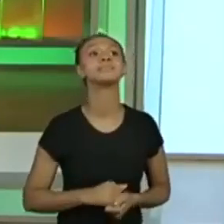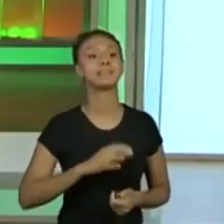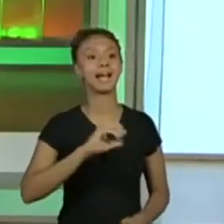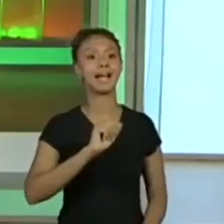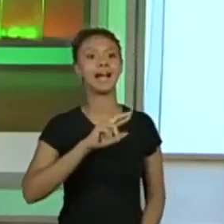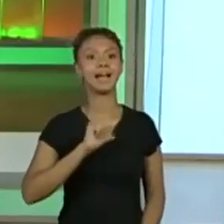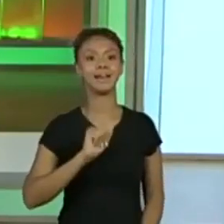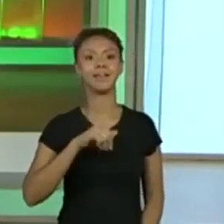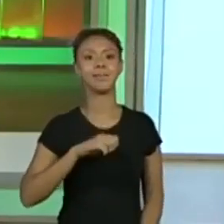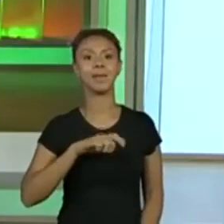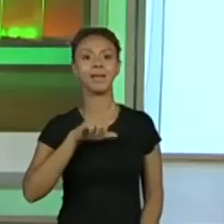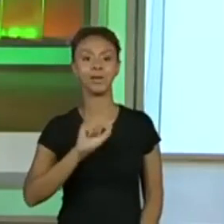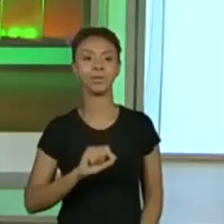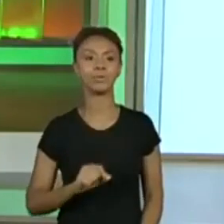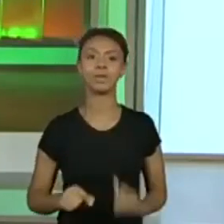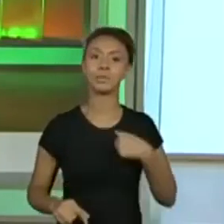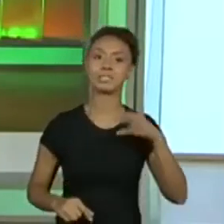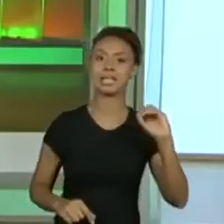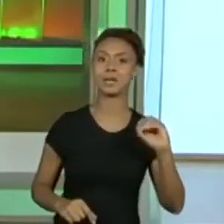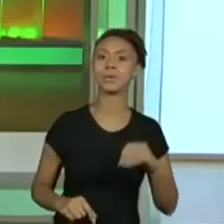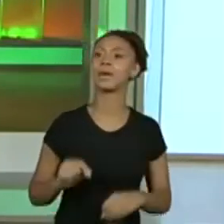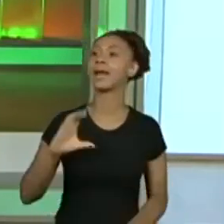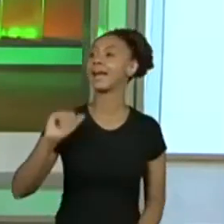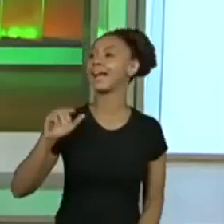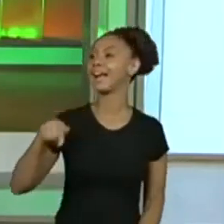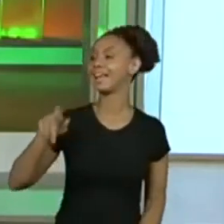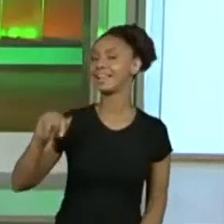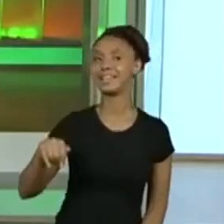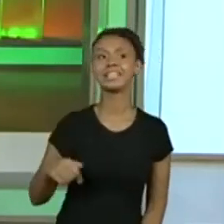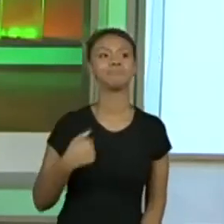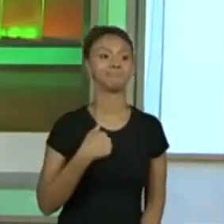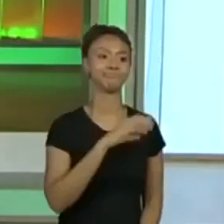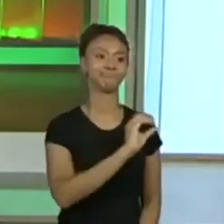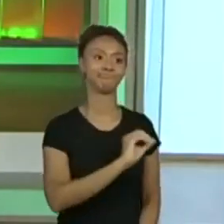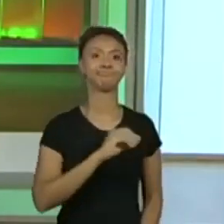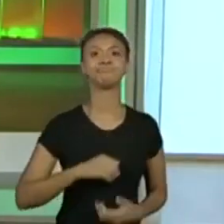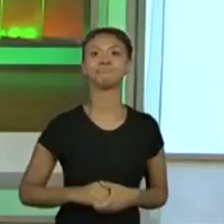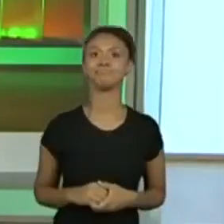mim. Fruta. Caqui. 0 para mim.